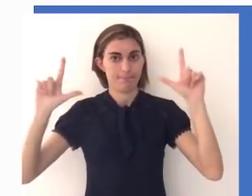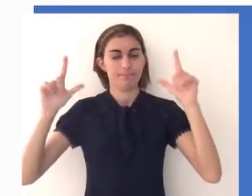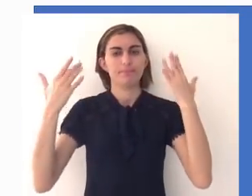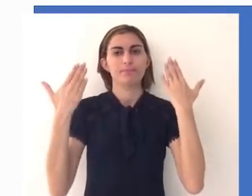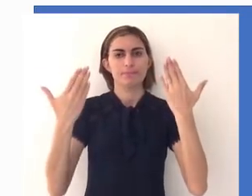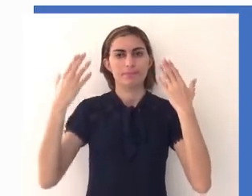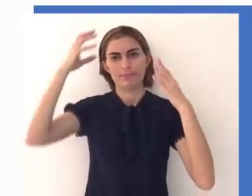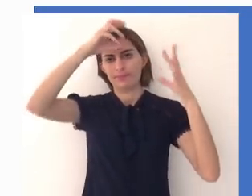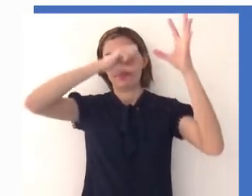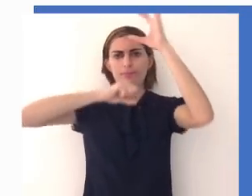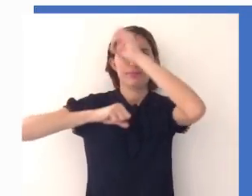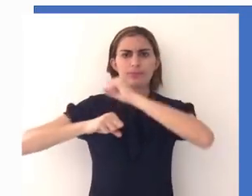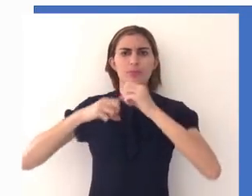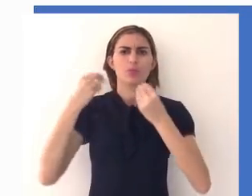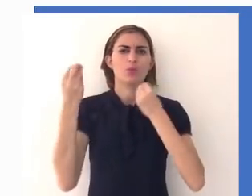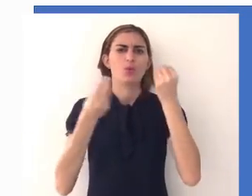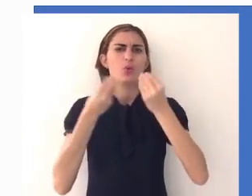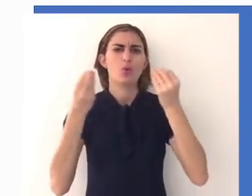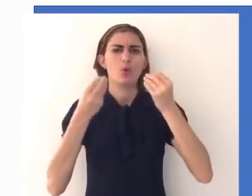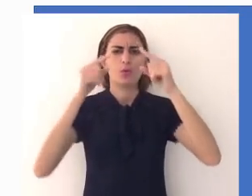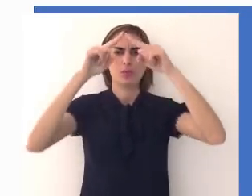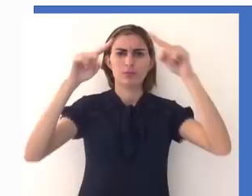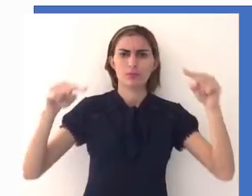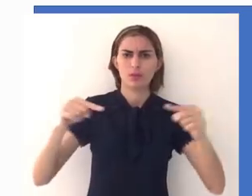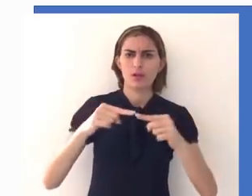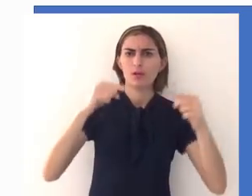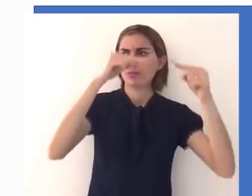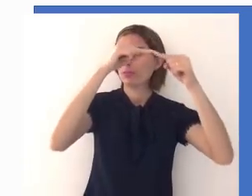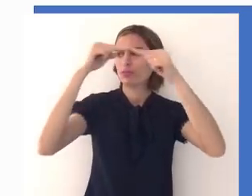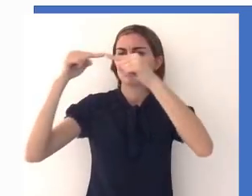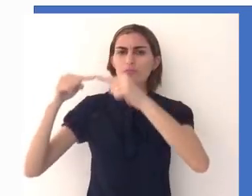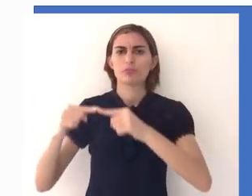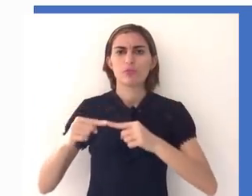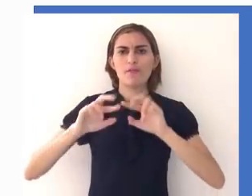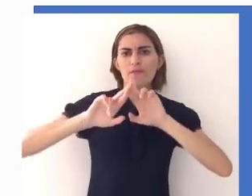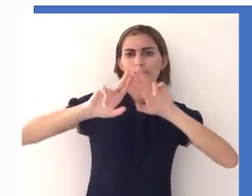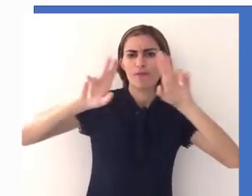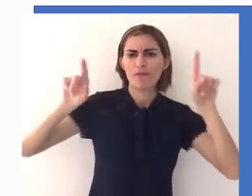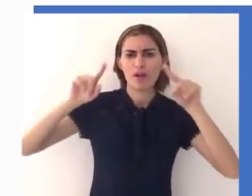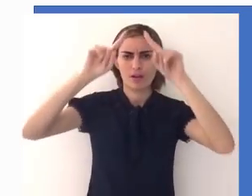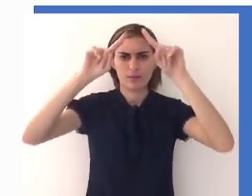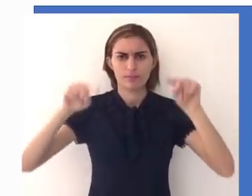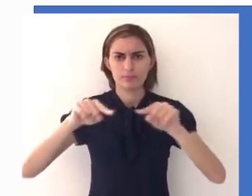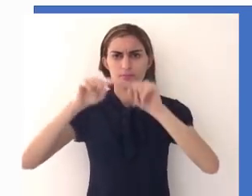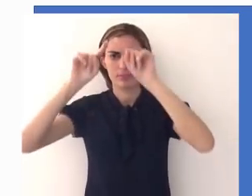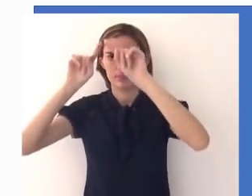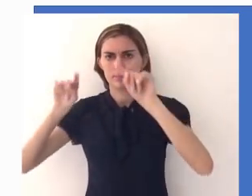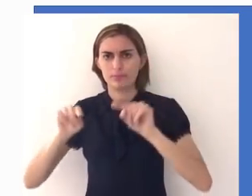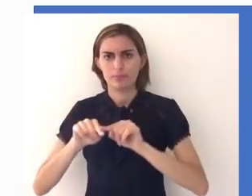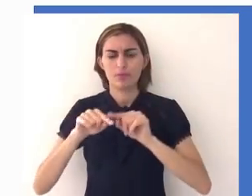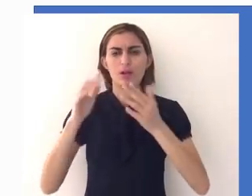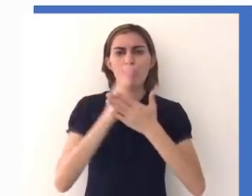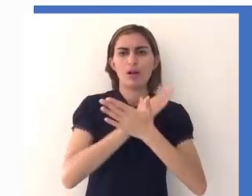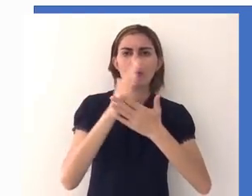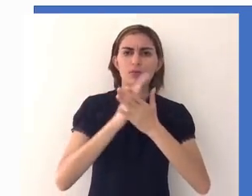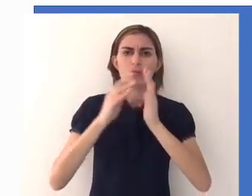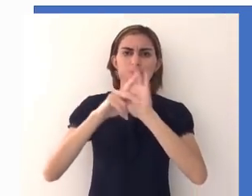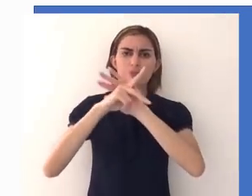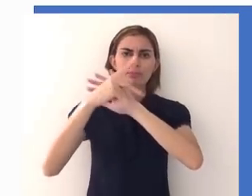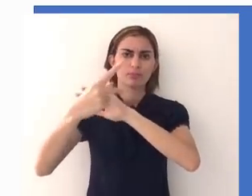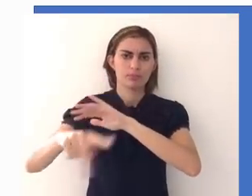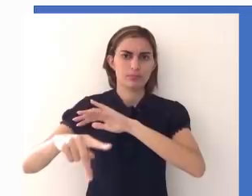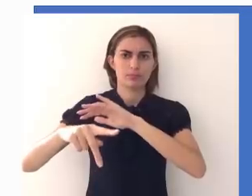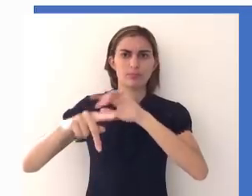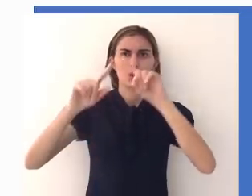que a gente vai aprender um pouco sobre congruência de triângulos, vários triângulozinhos aí, e a gente vai ver algumas